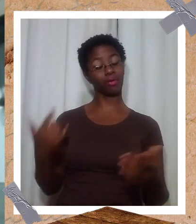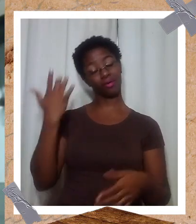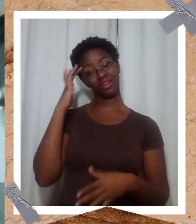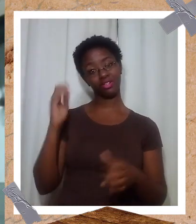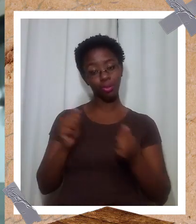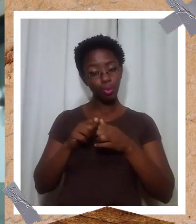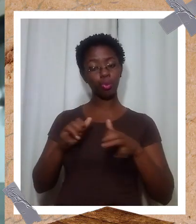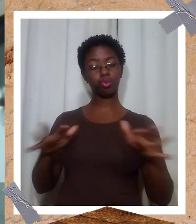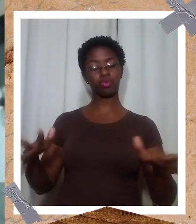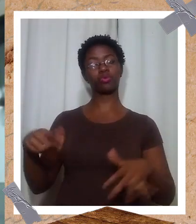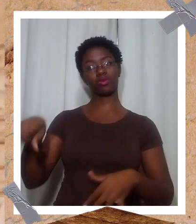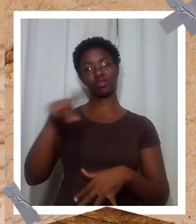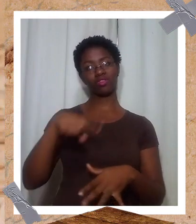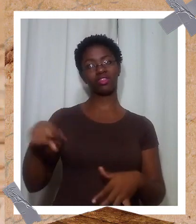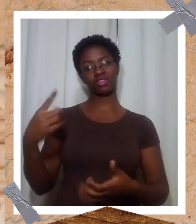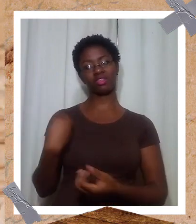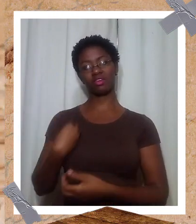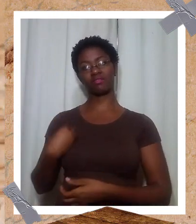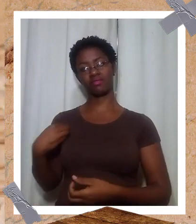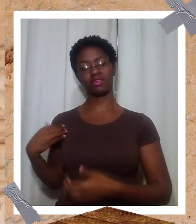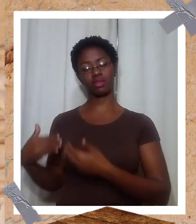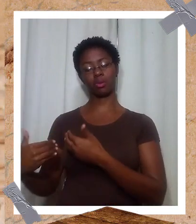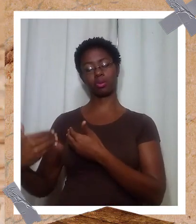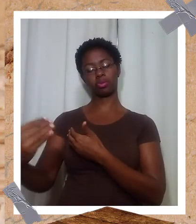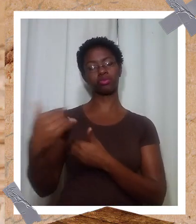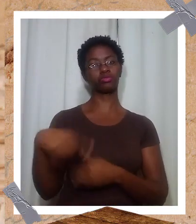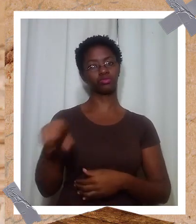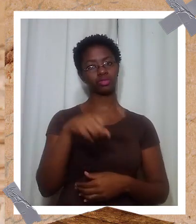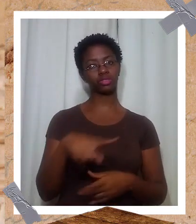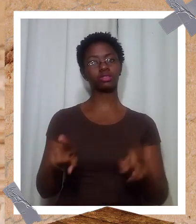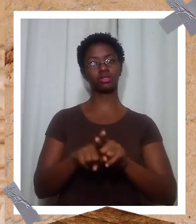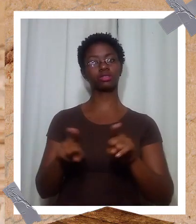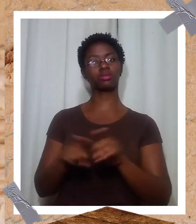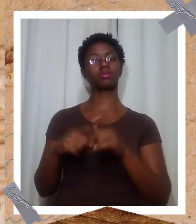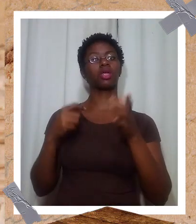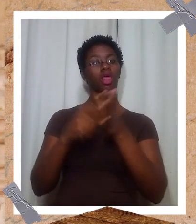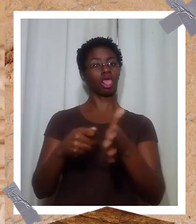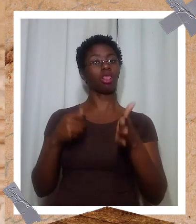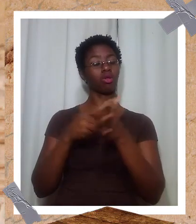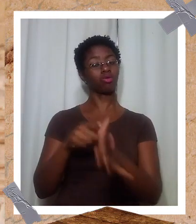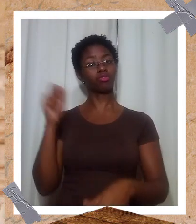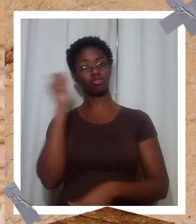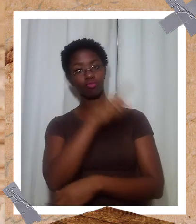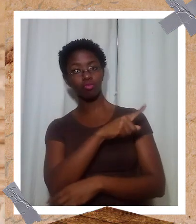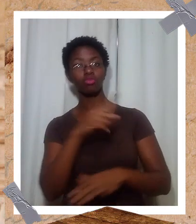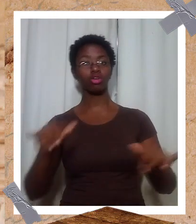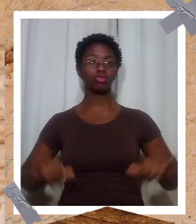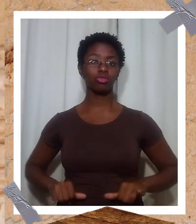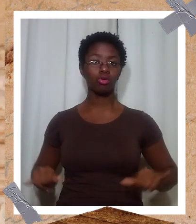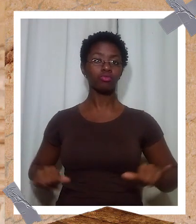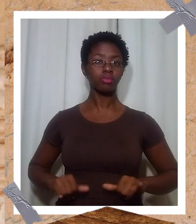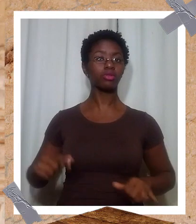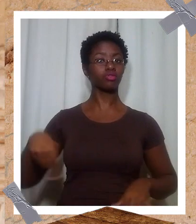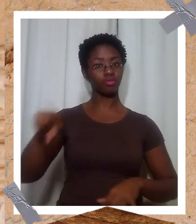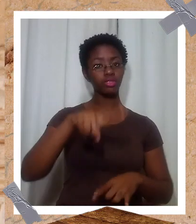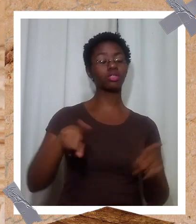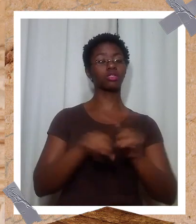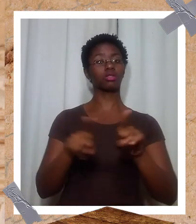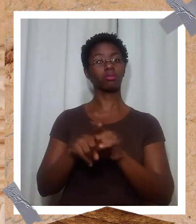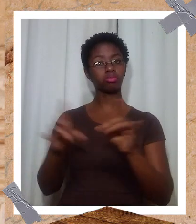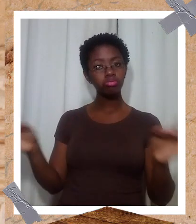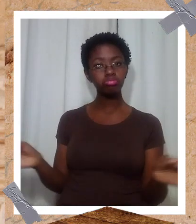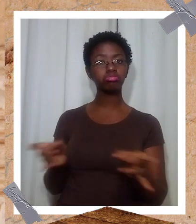com as trajetórias de vocês, com o que vocês trouxeram, os enfrentamentos, as lutas e, sobretudo, as